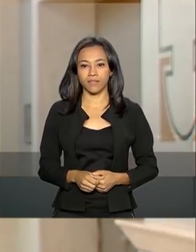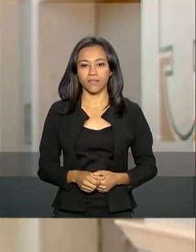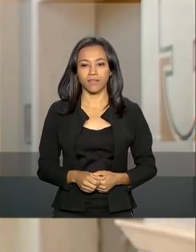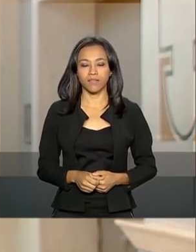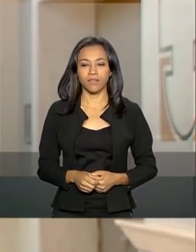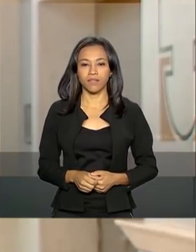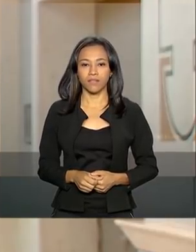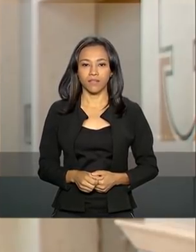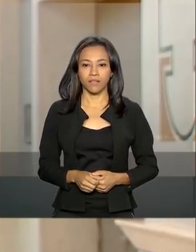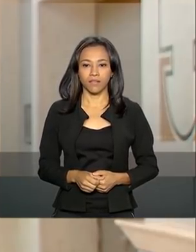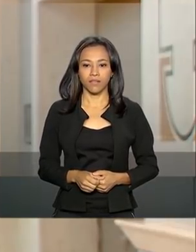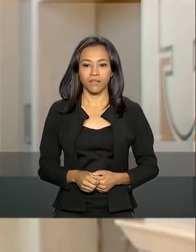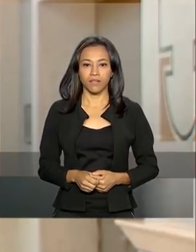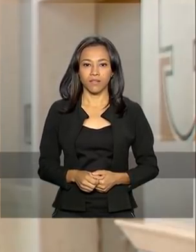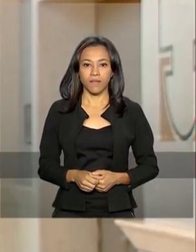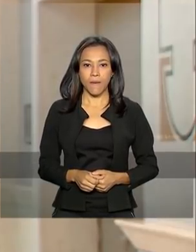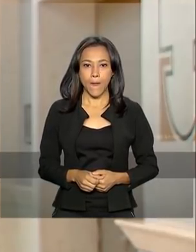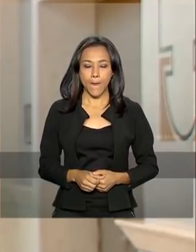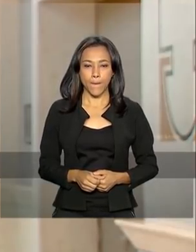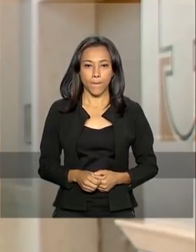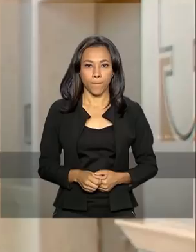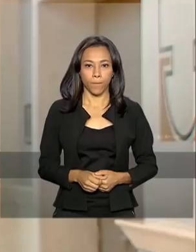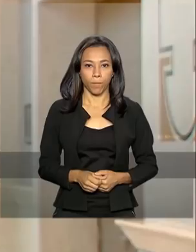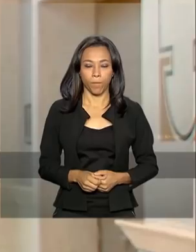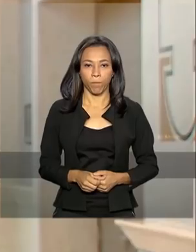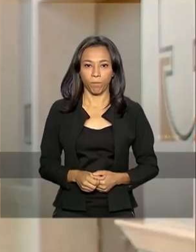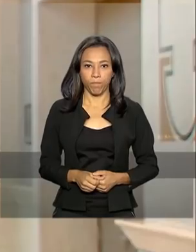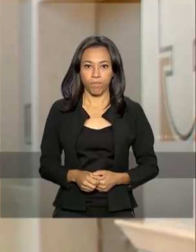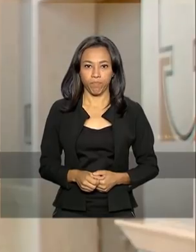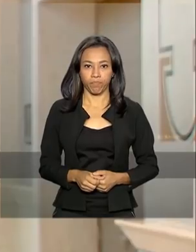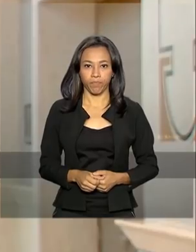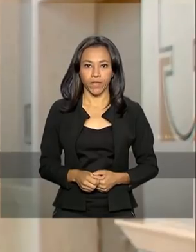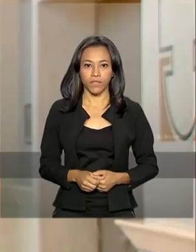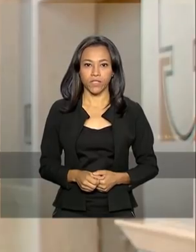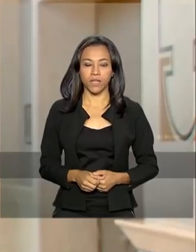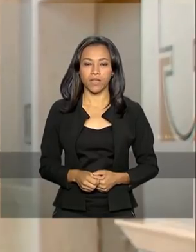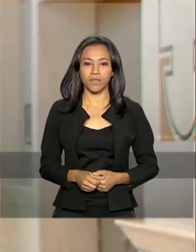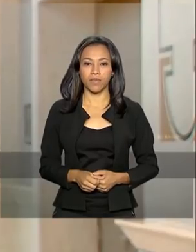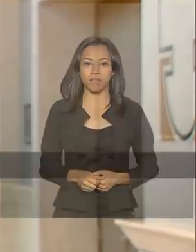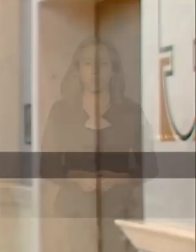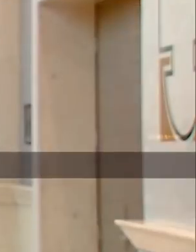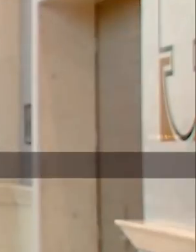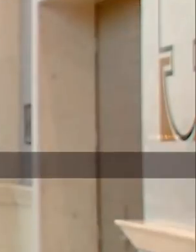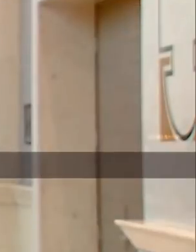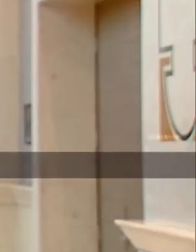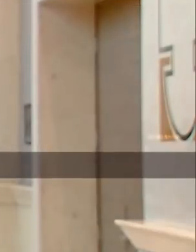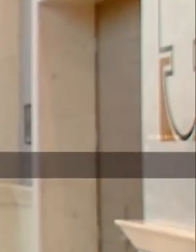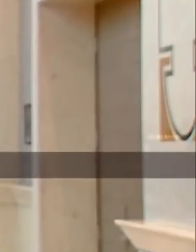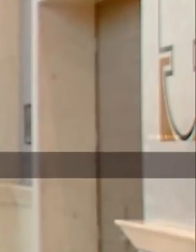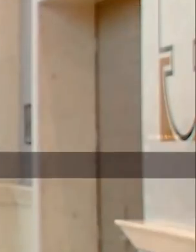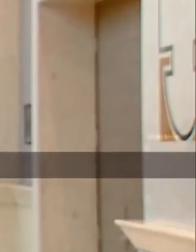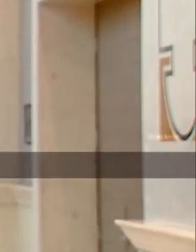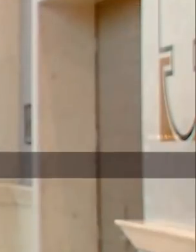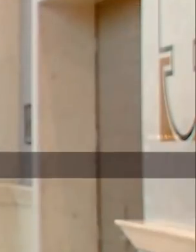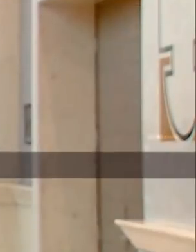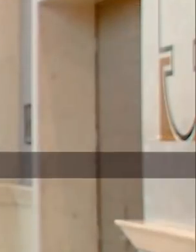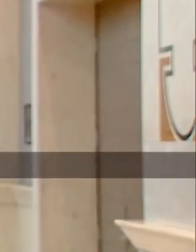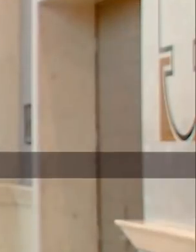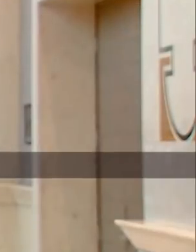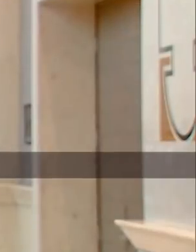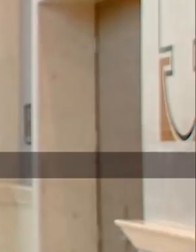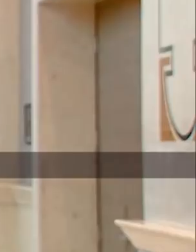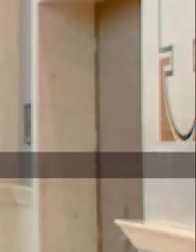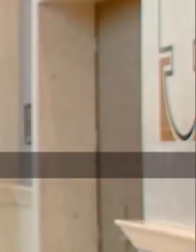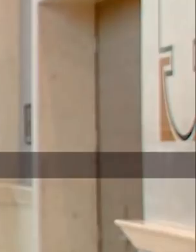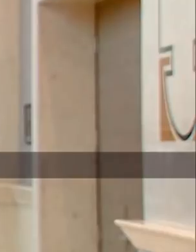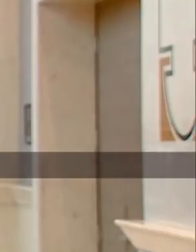fora de Chile, feitas por empresários chilenos, estão em Brasil, são 35 mil milhões de dólares. Então, al assumir um